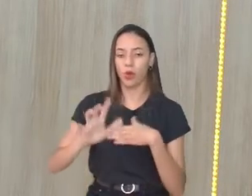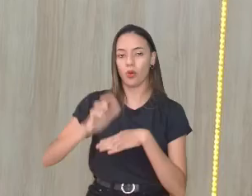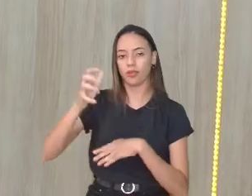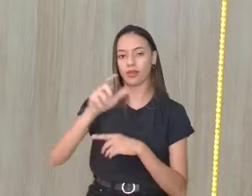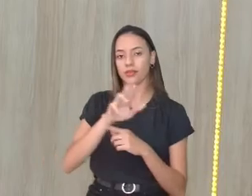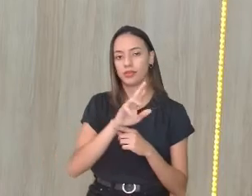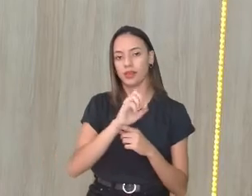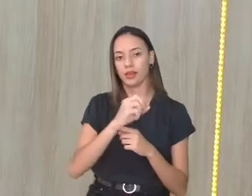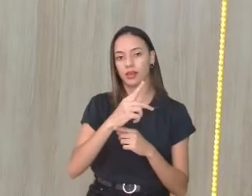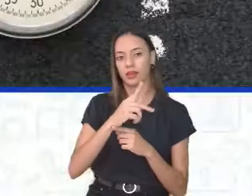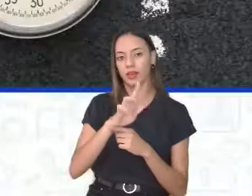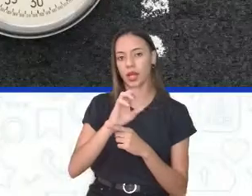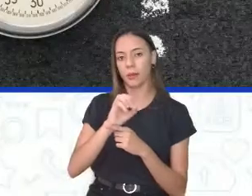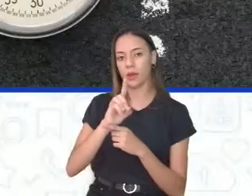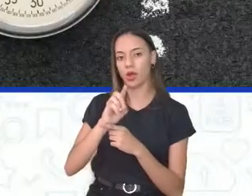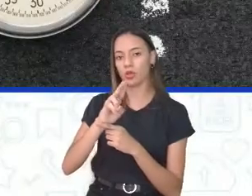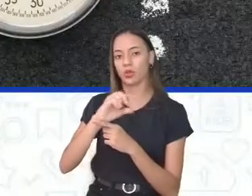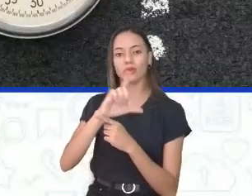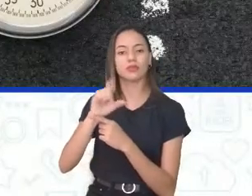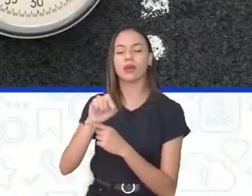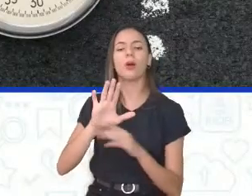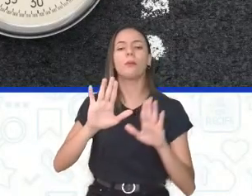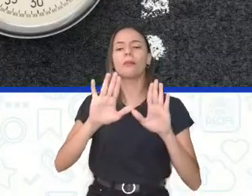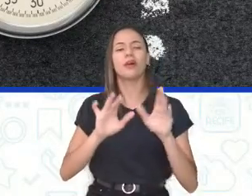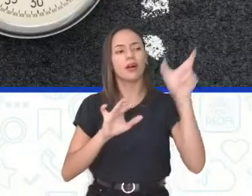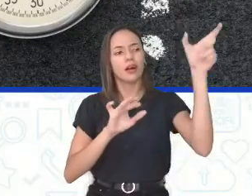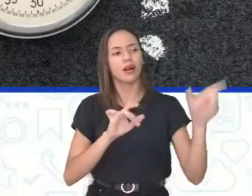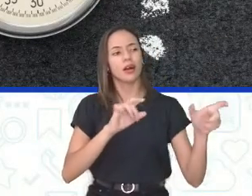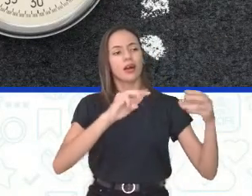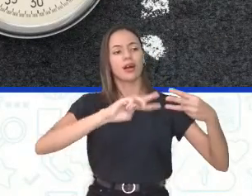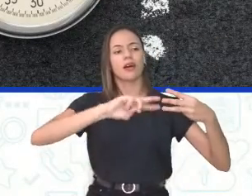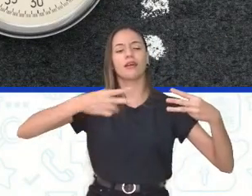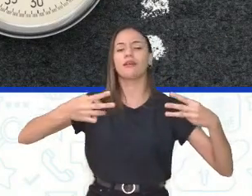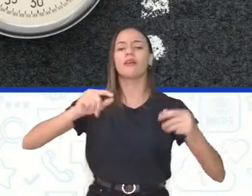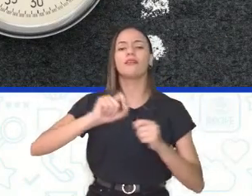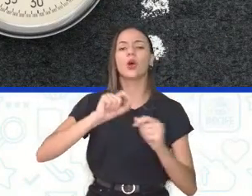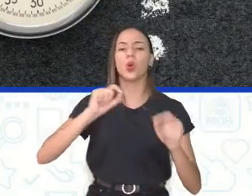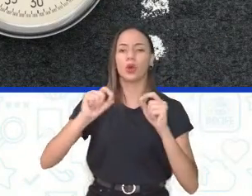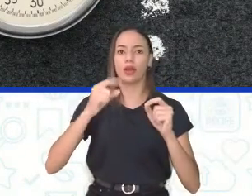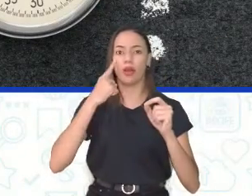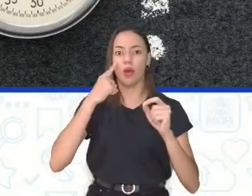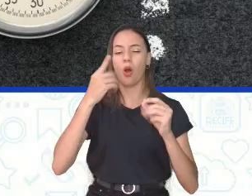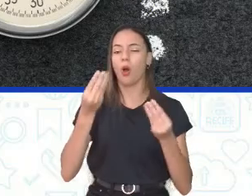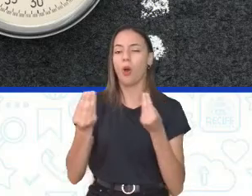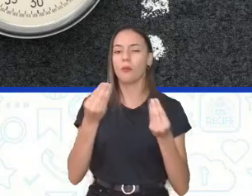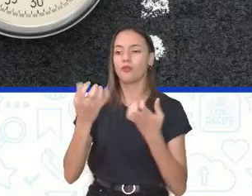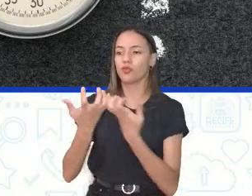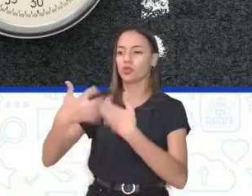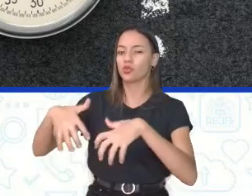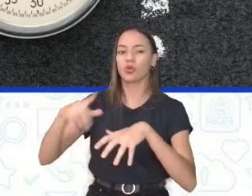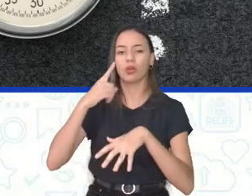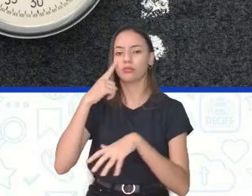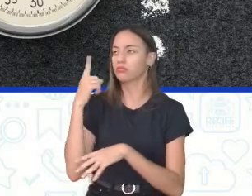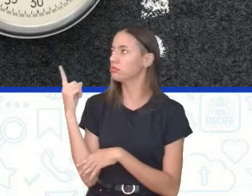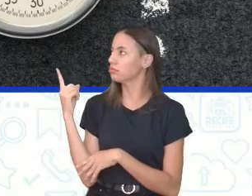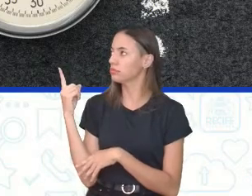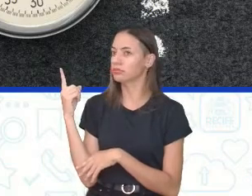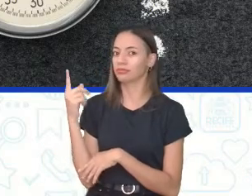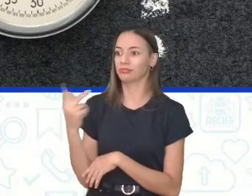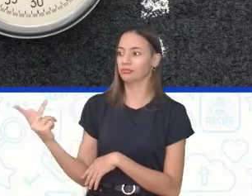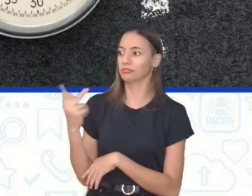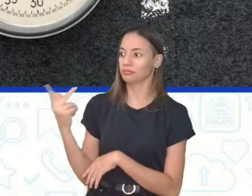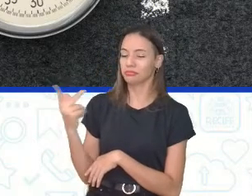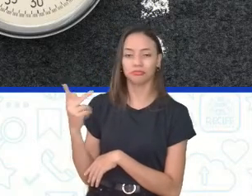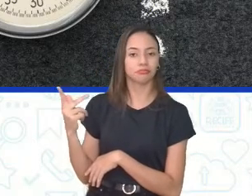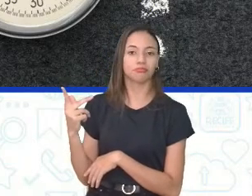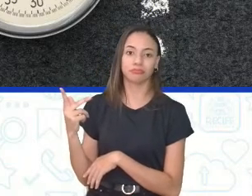reprodução. Mas o que foi que Mendel fez, né? Então, agora sim, vamos ver como é que funciona esse cruzamento. Olha, professora, a gente tá todo inglesado ali,